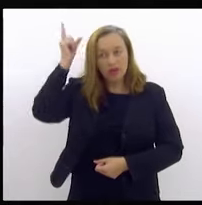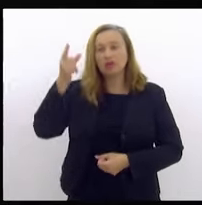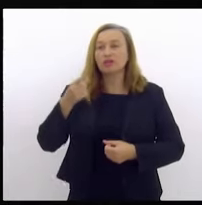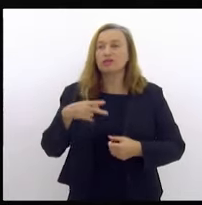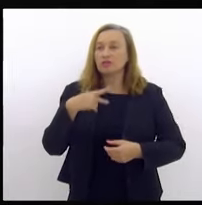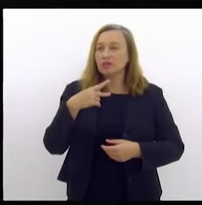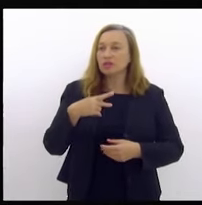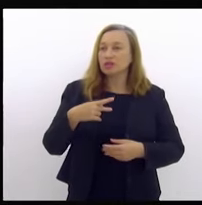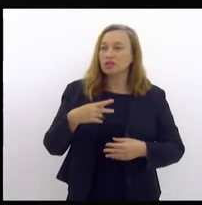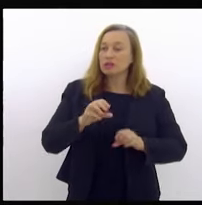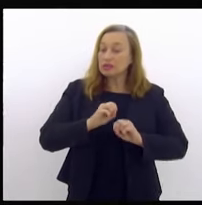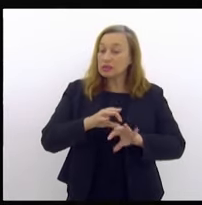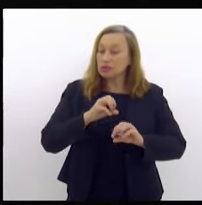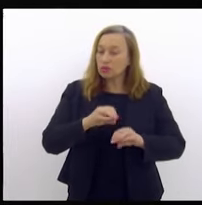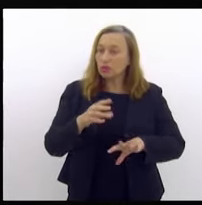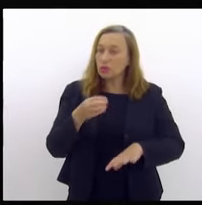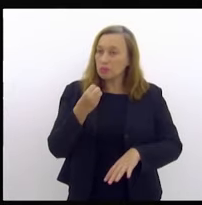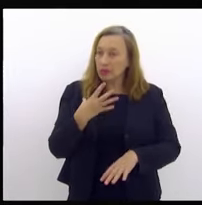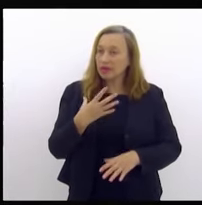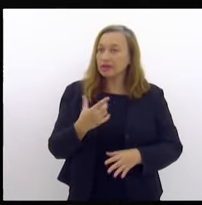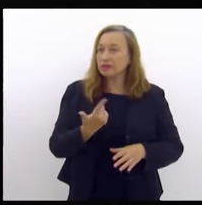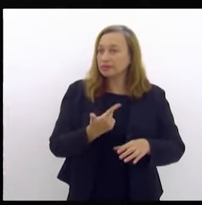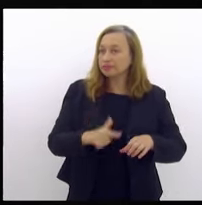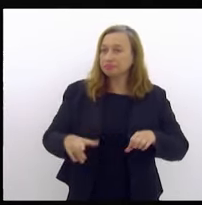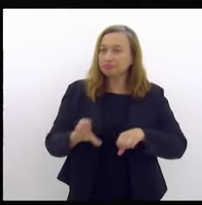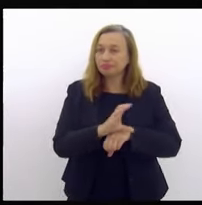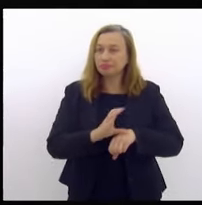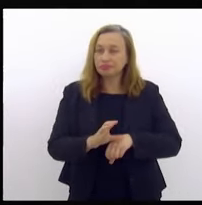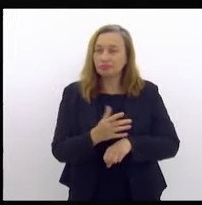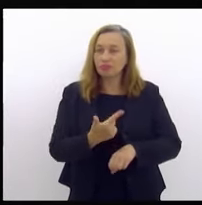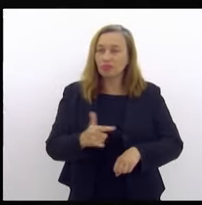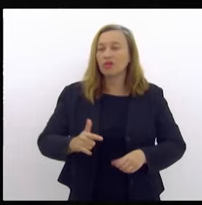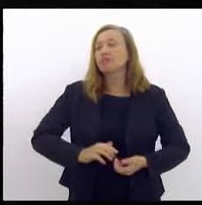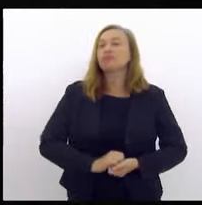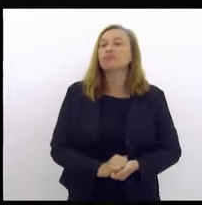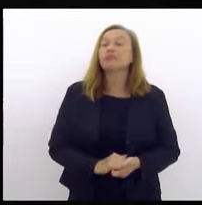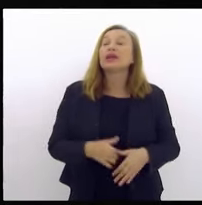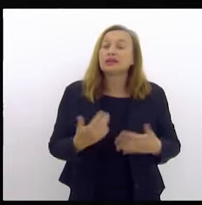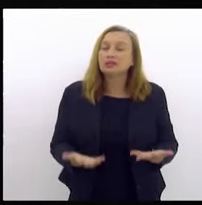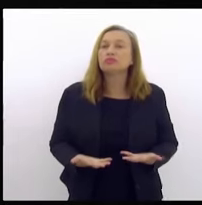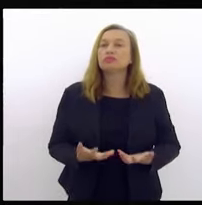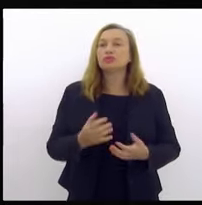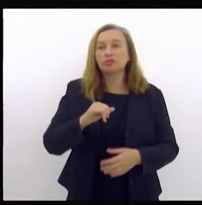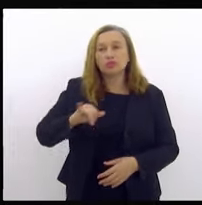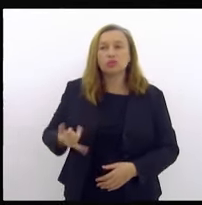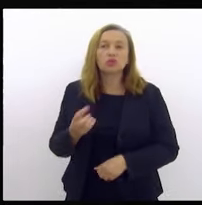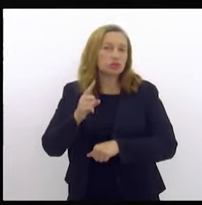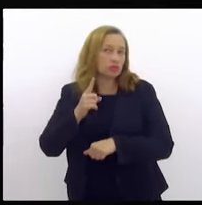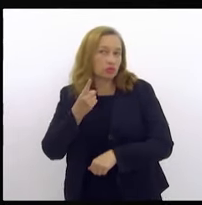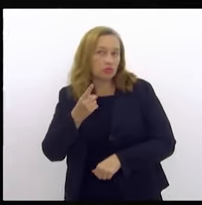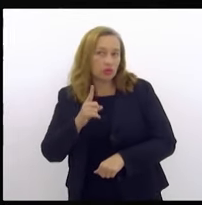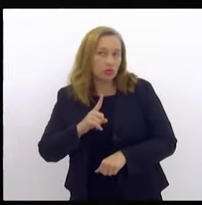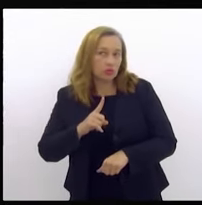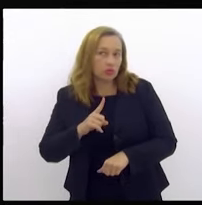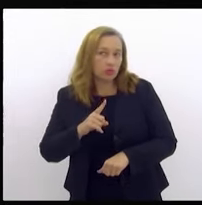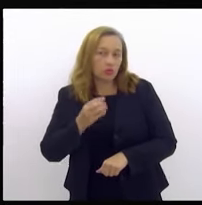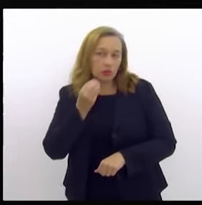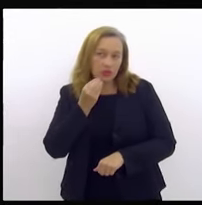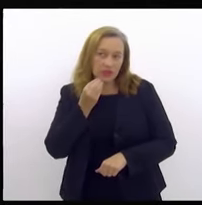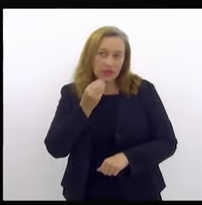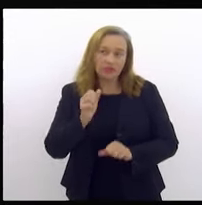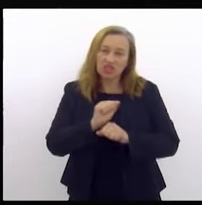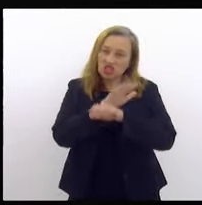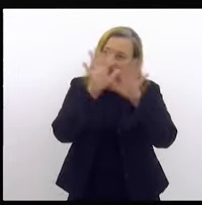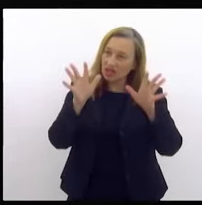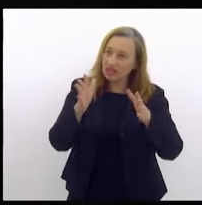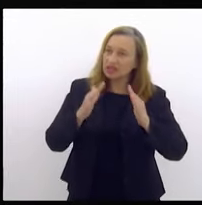é inconstitucional, né? Ela é totalmente inconstitucional e é também ilegal. Então, eu queria aproveitar essa oportunidade, Paulo, para deixar claro aqui nessa